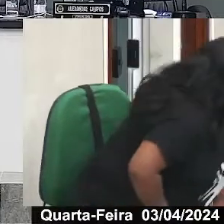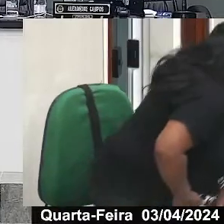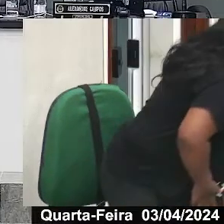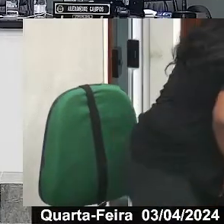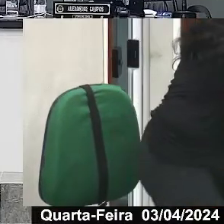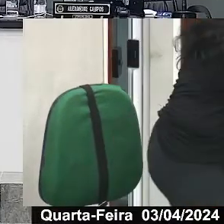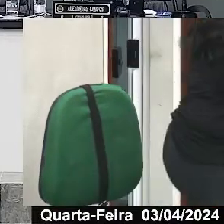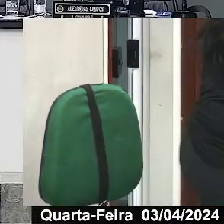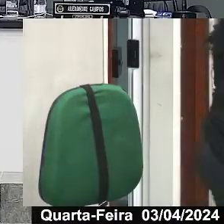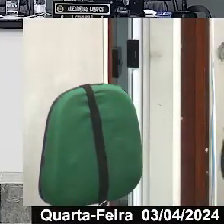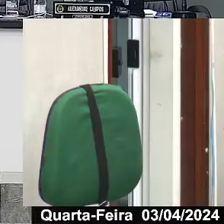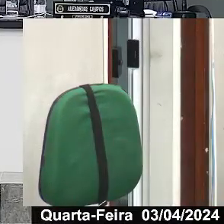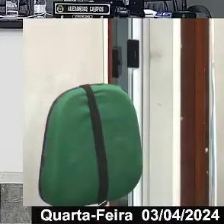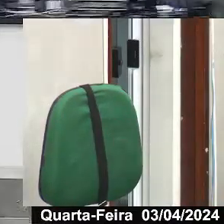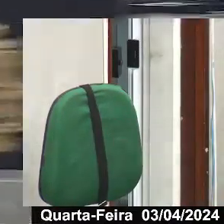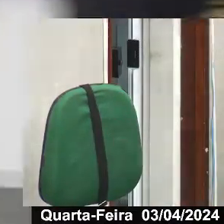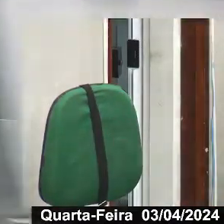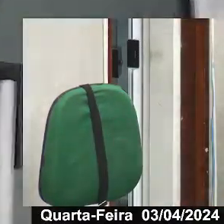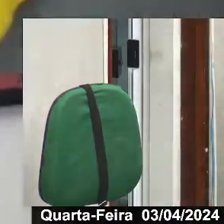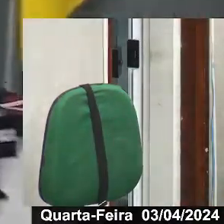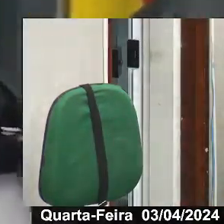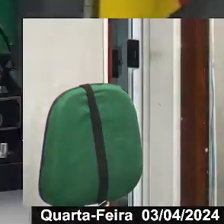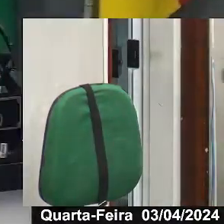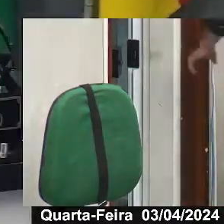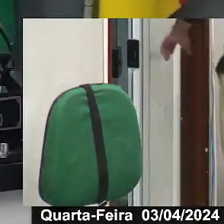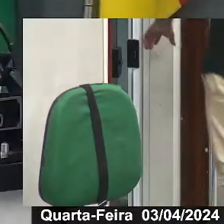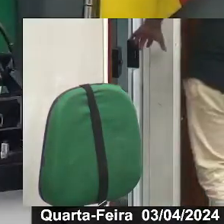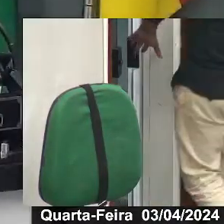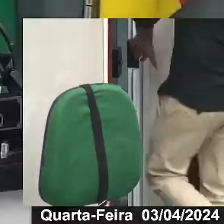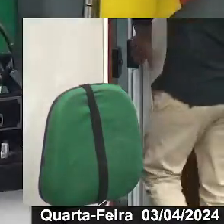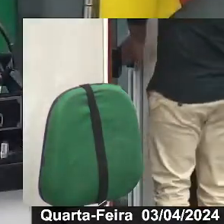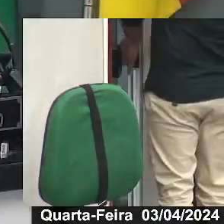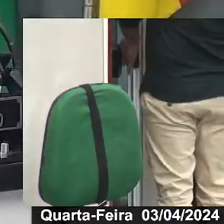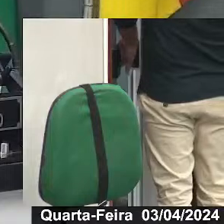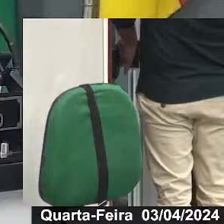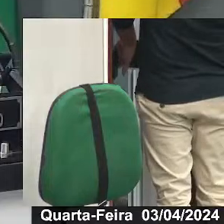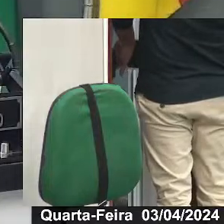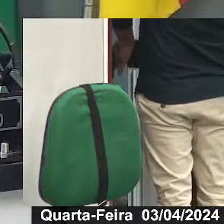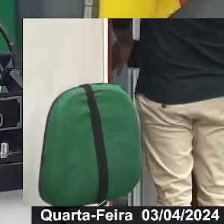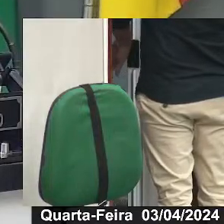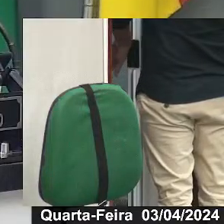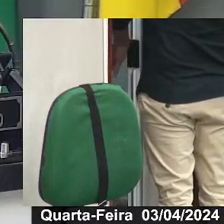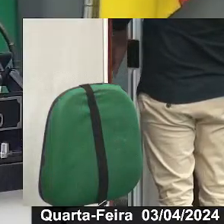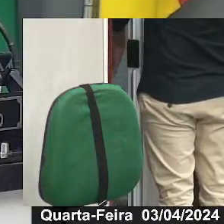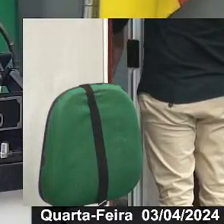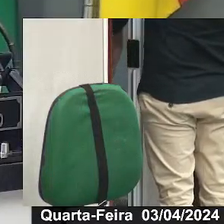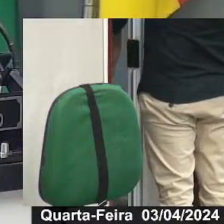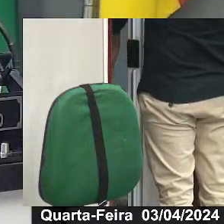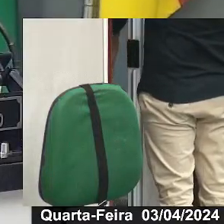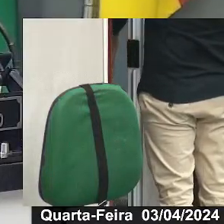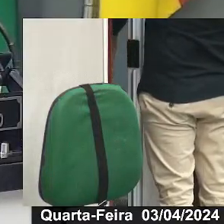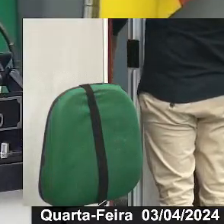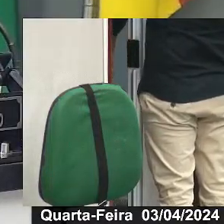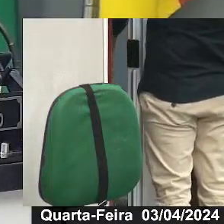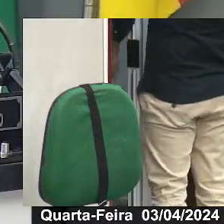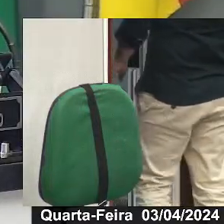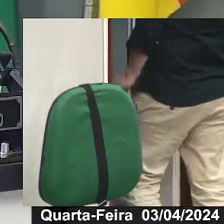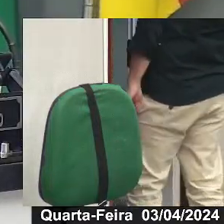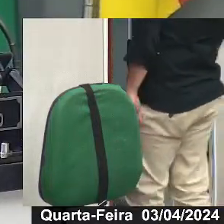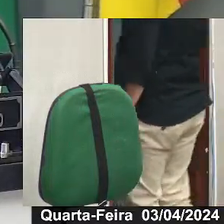projeto de urgência, que é um projeto que eu fiz junto com a minha assessoria, que está me